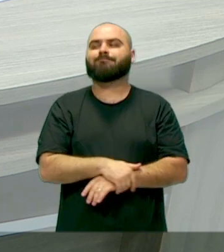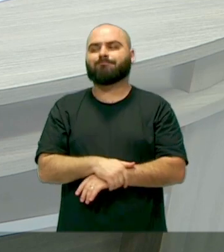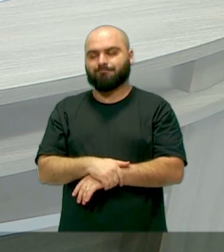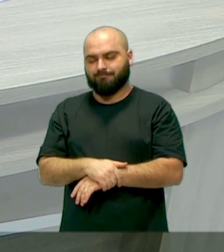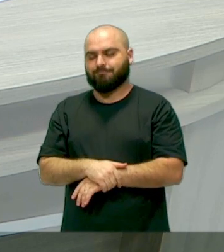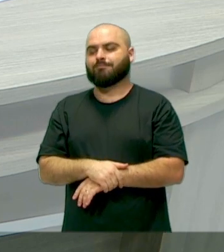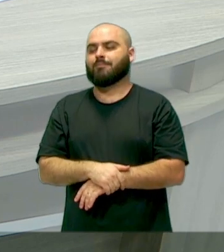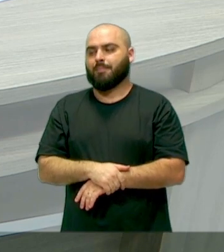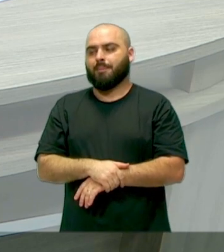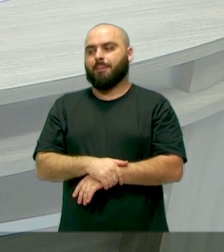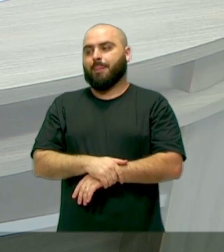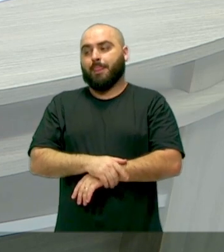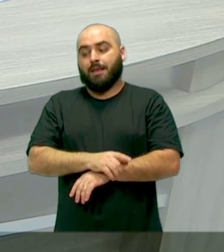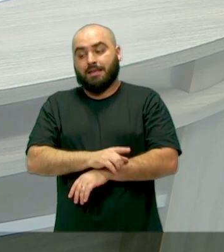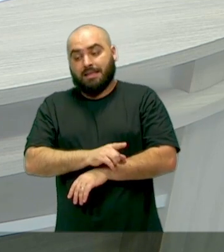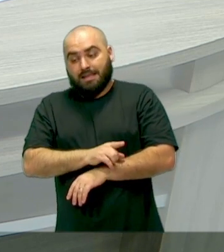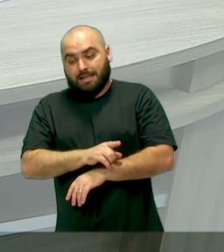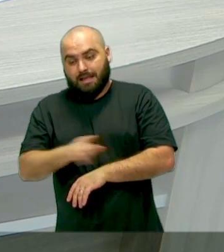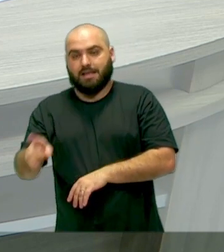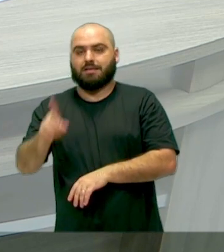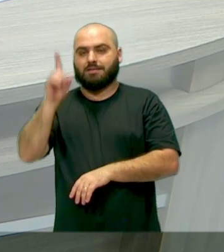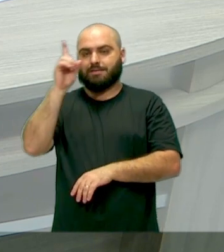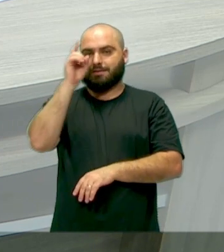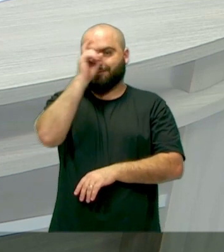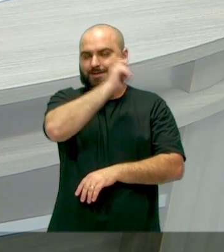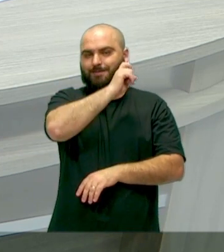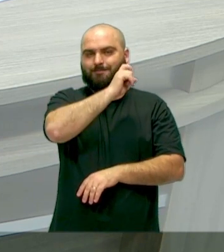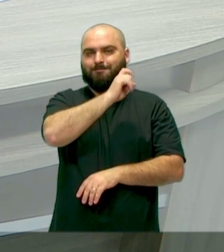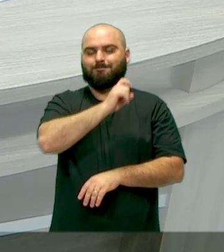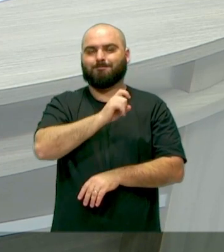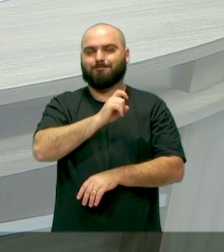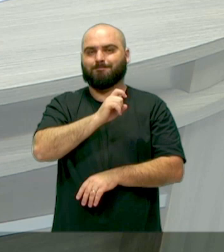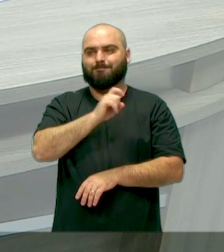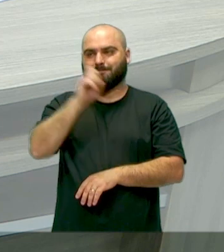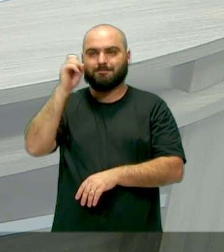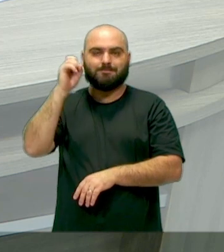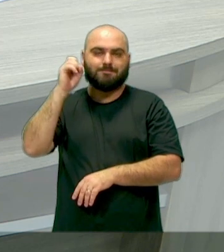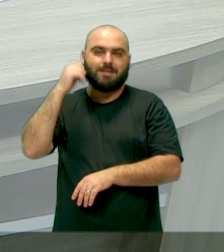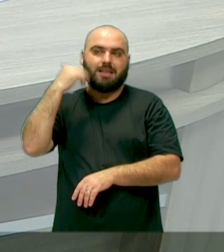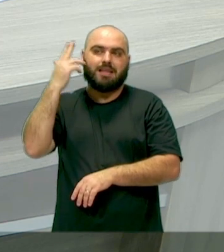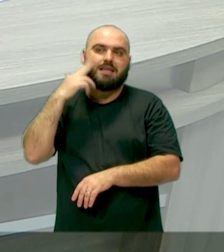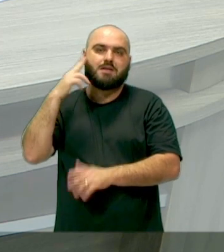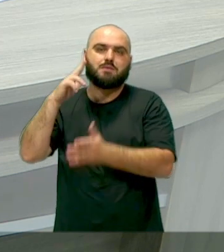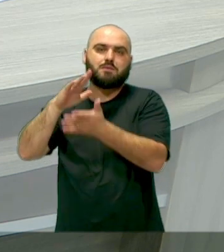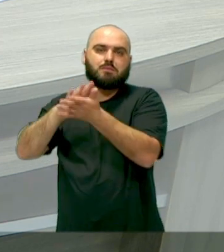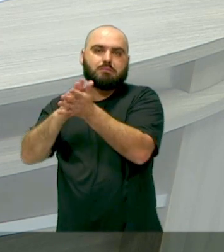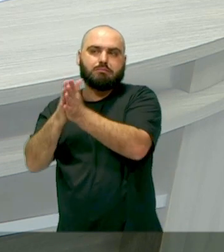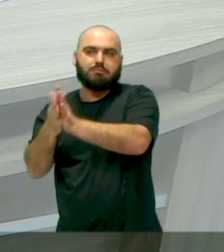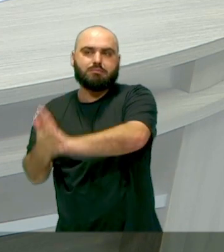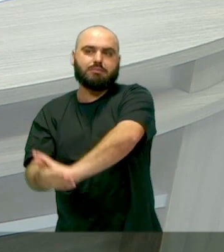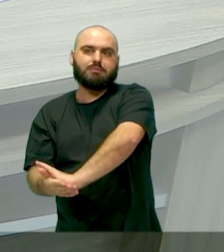Essa que é a parte difícil, né? Desconstruir o racismo. Porque,